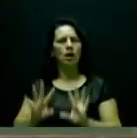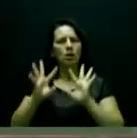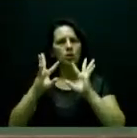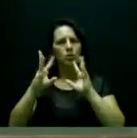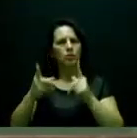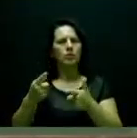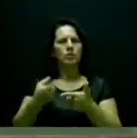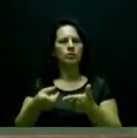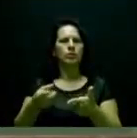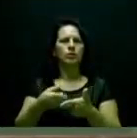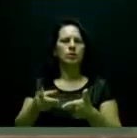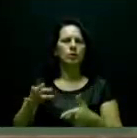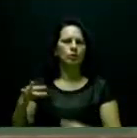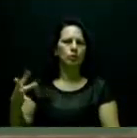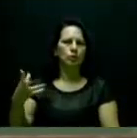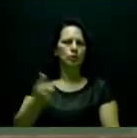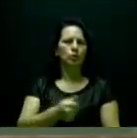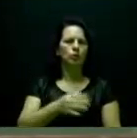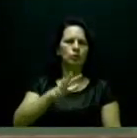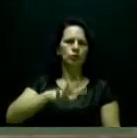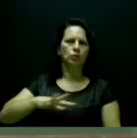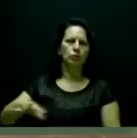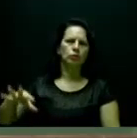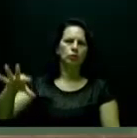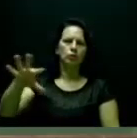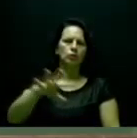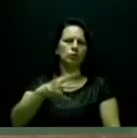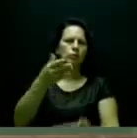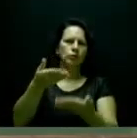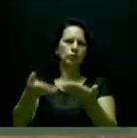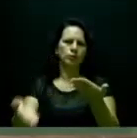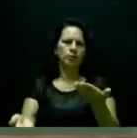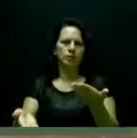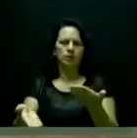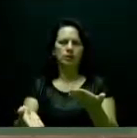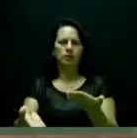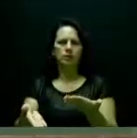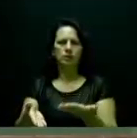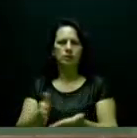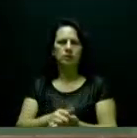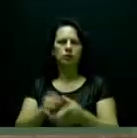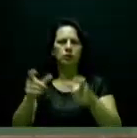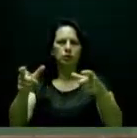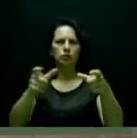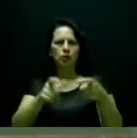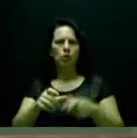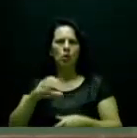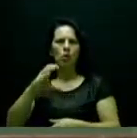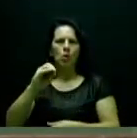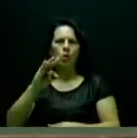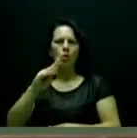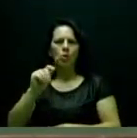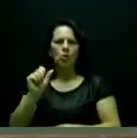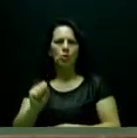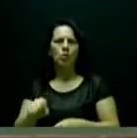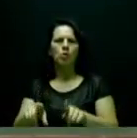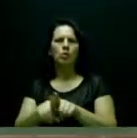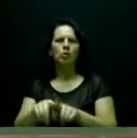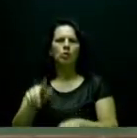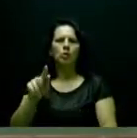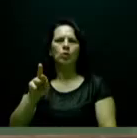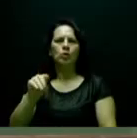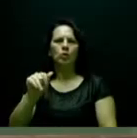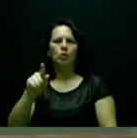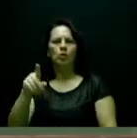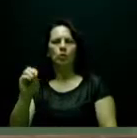problema que atinge toda aquela região, que prejudicou muito aquela comunidade dos bairros Cotas, da região do Grotão e Água